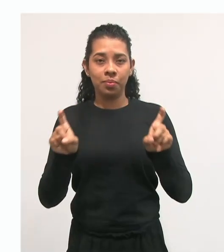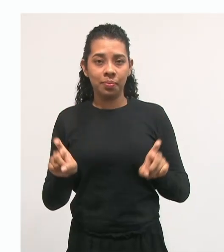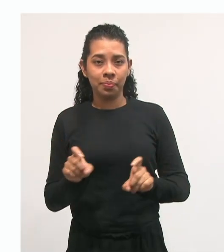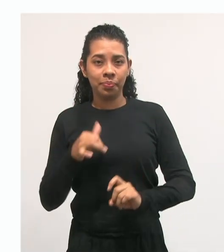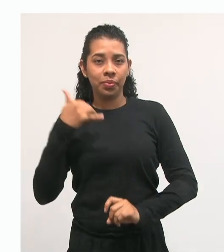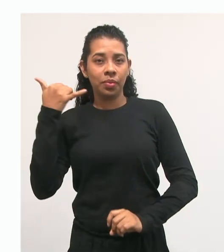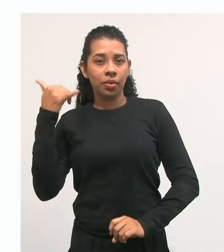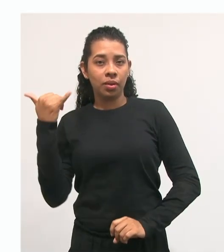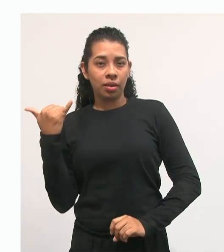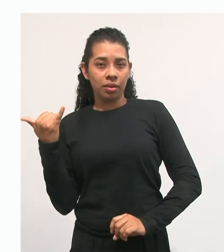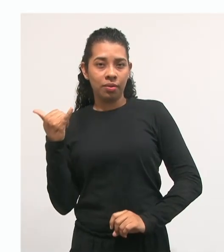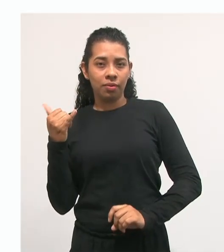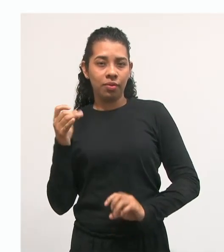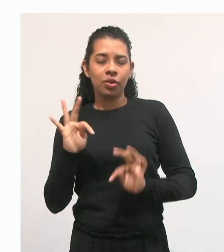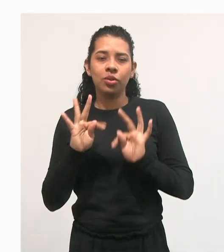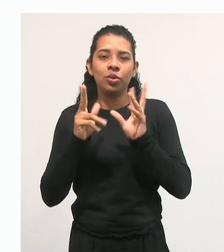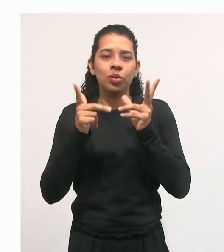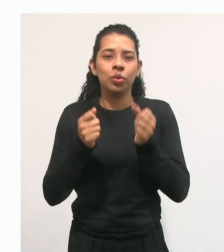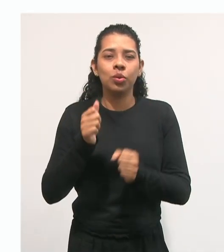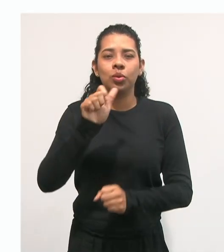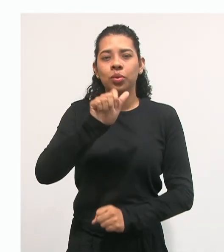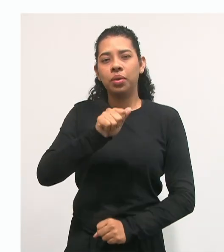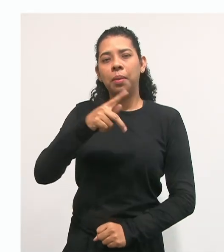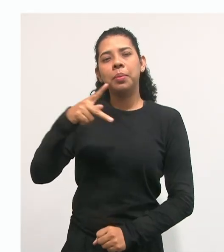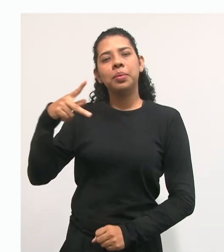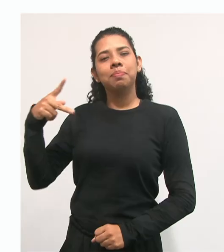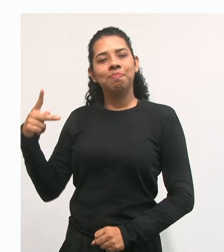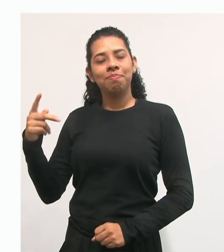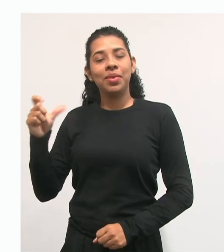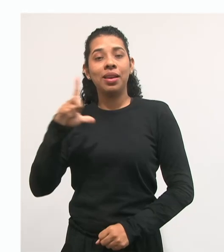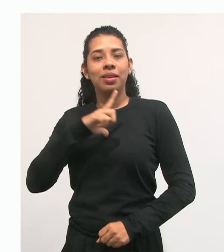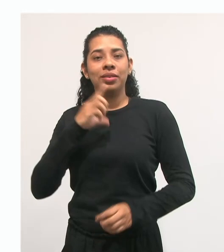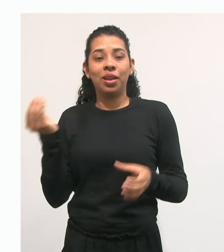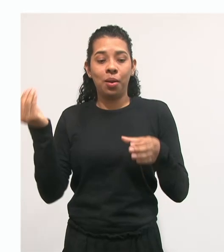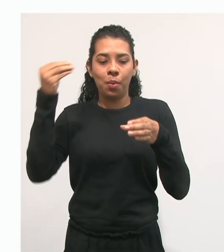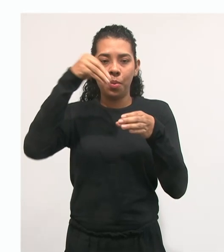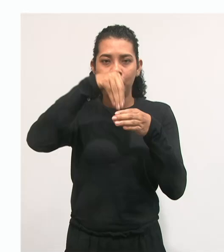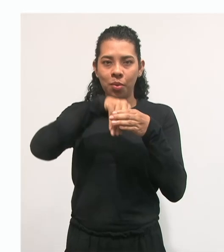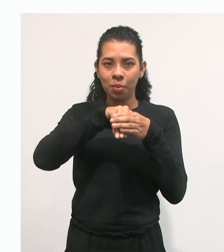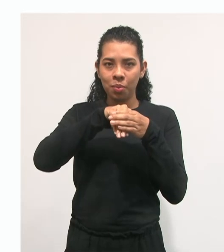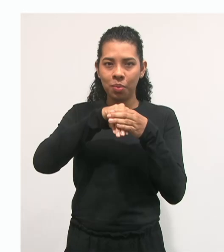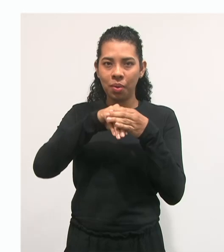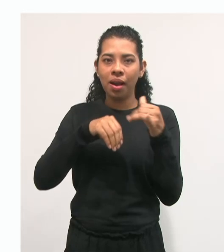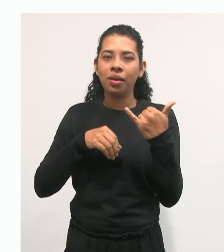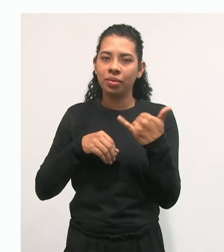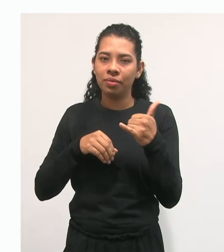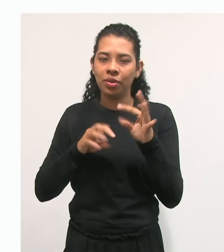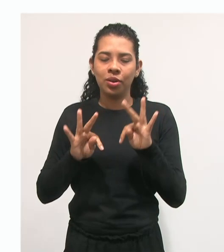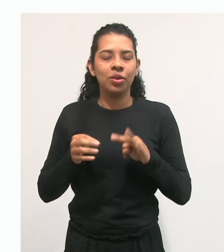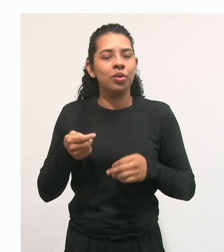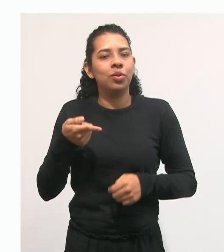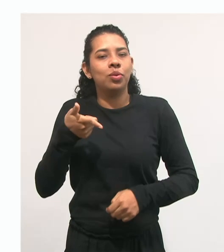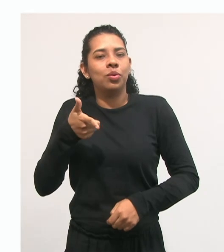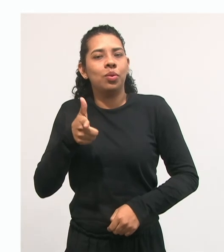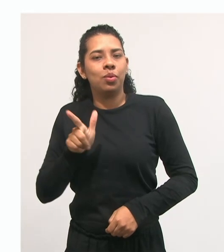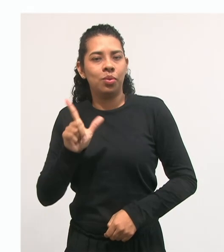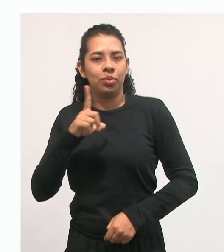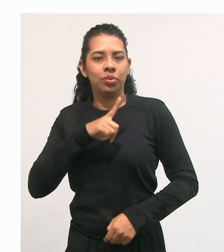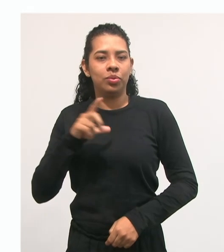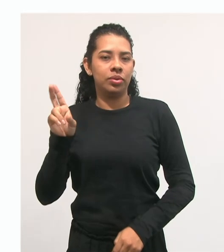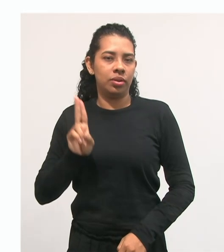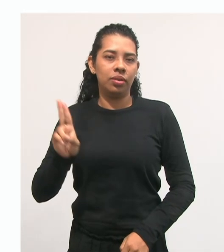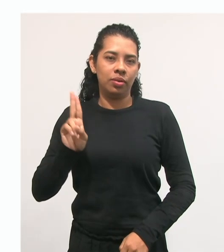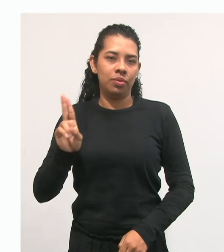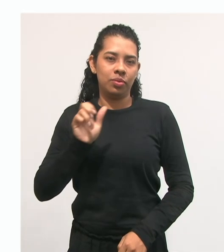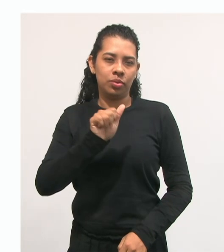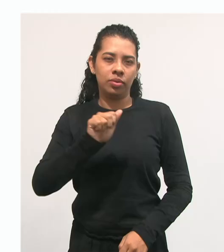e os aplicativos também dentro dos smartphones, a internet, dentre outros recursos. E